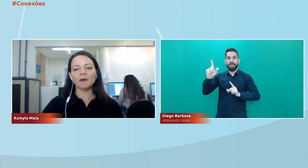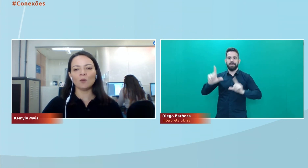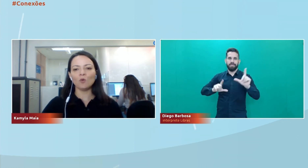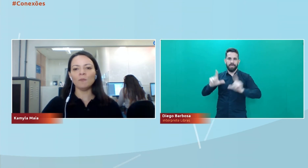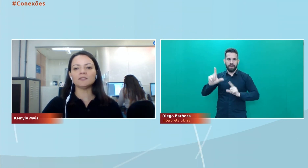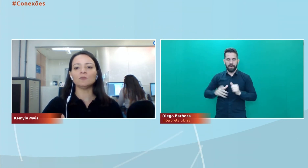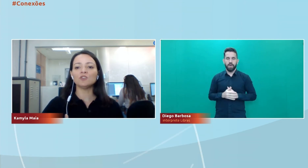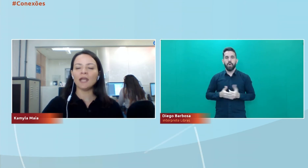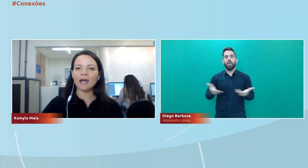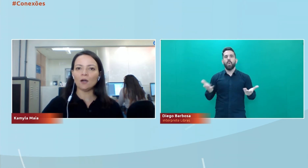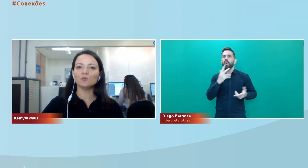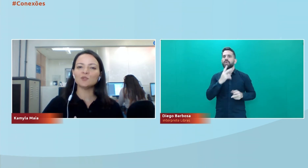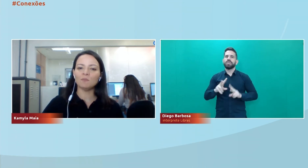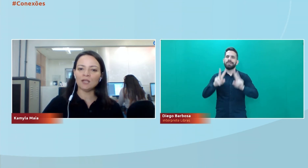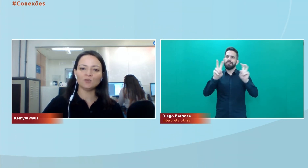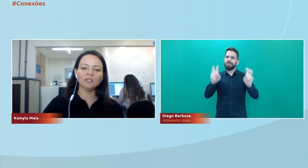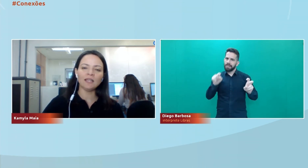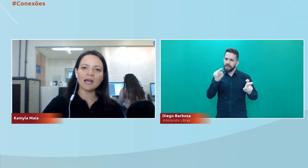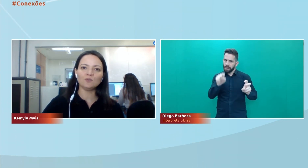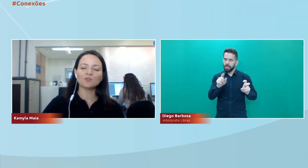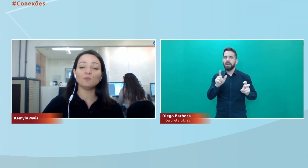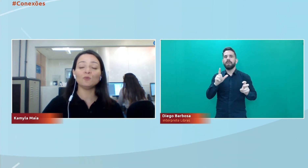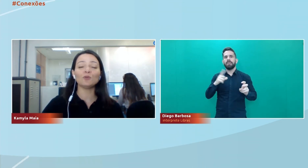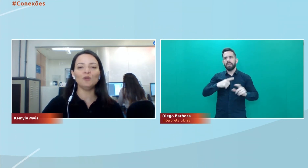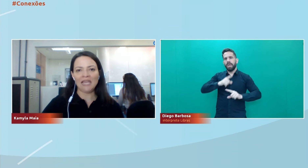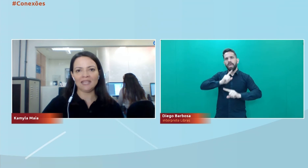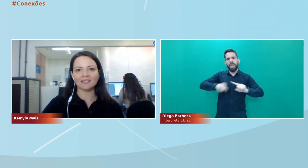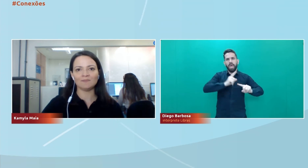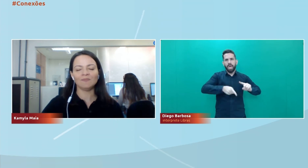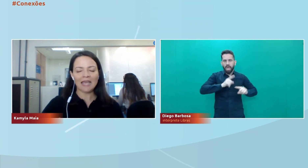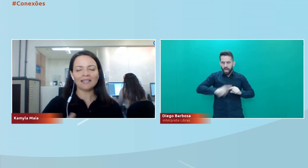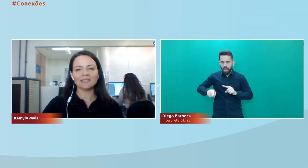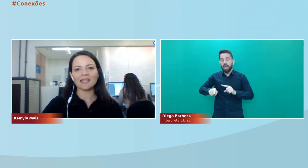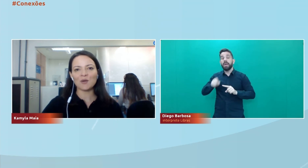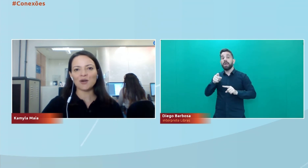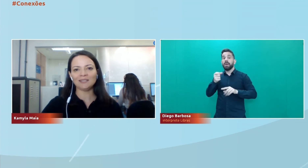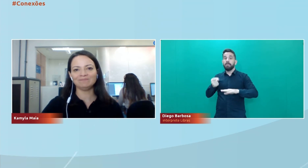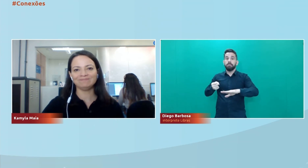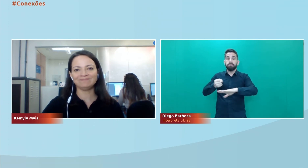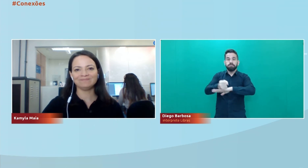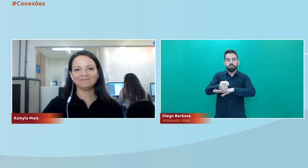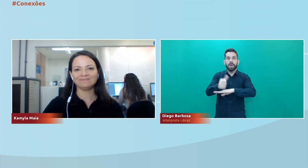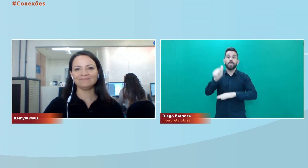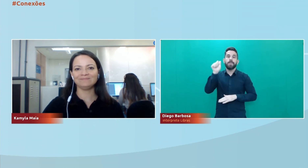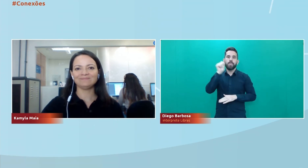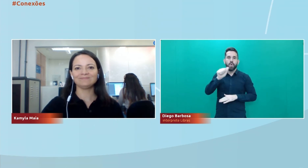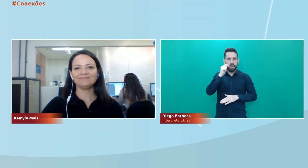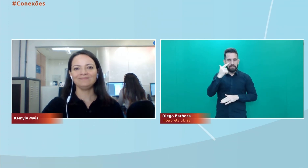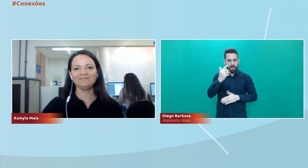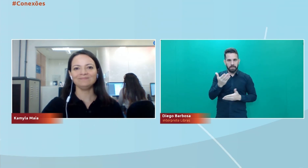impedimentos para a ocupação de cargos majoritários por mulheres. Assista agora.